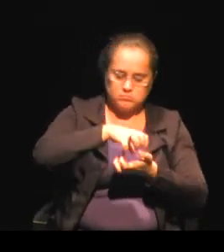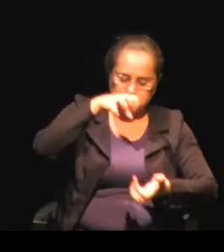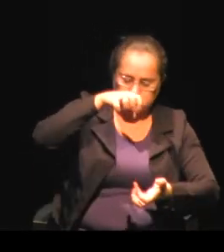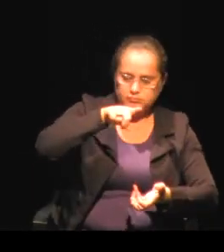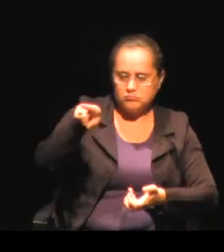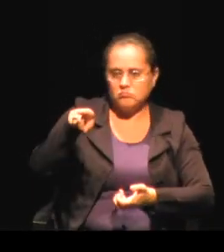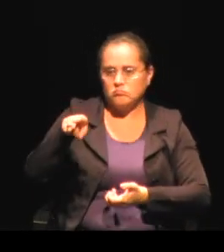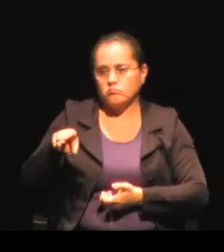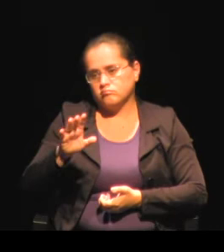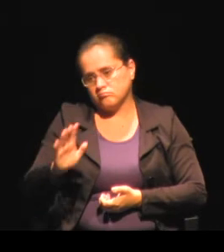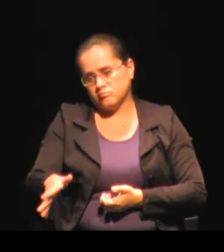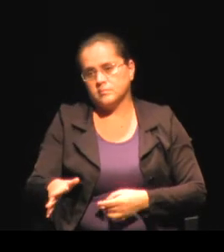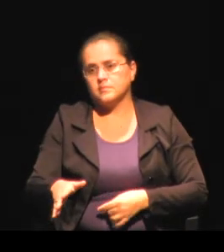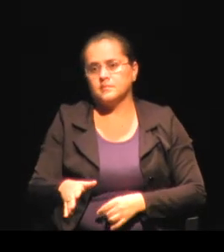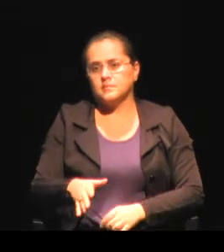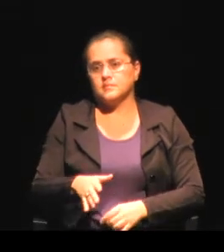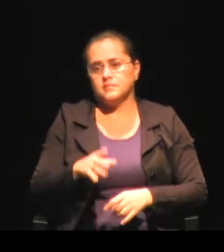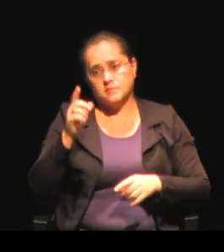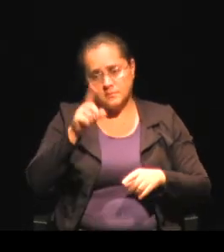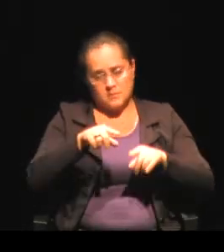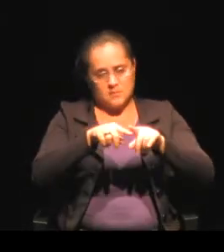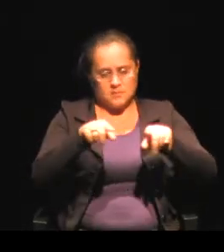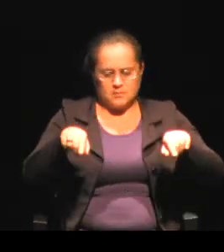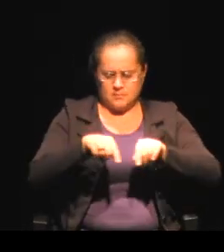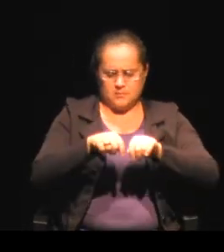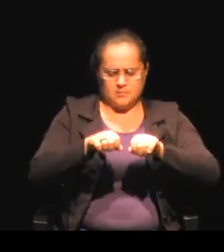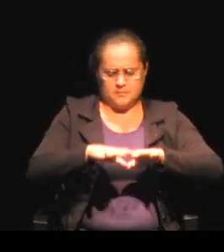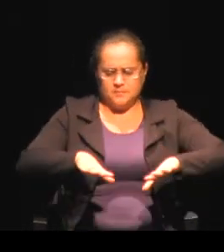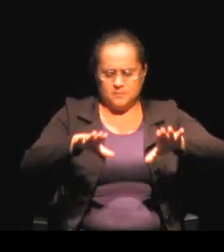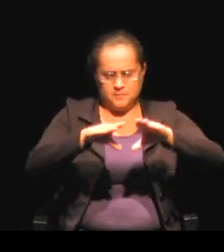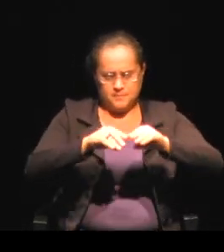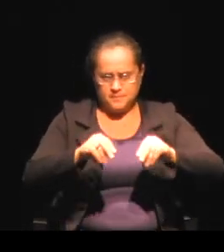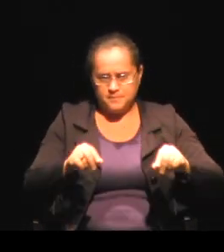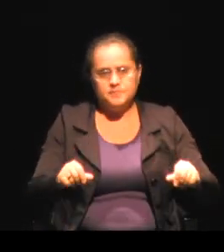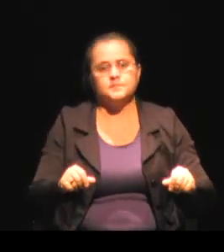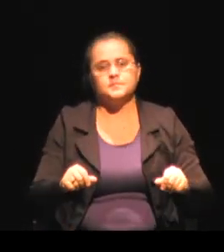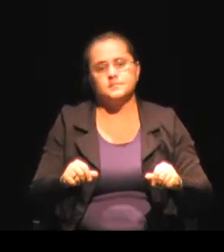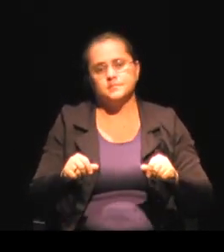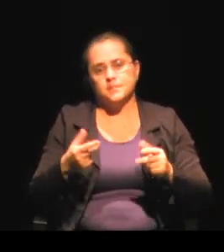um edifício que constrói um vazio. E esse vazio é esse espaço que